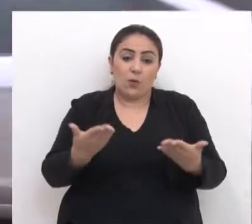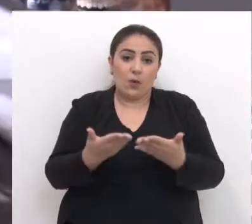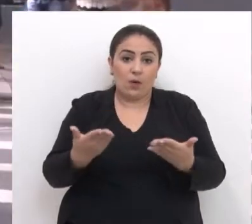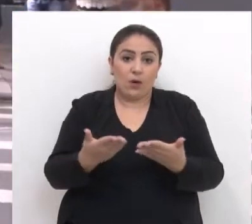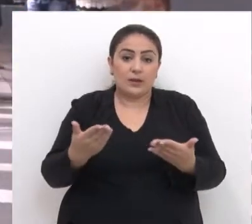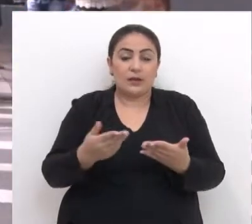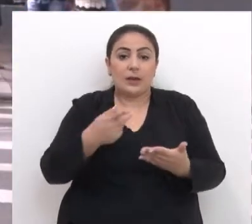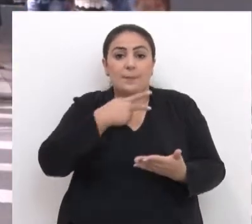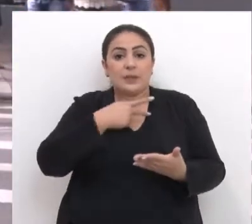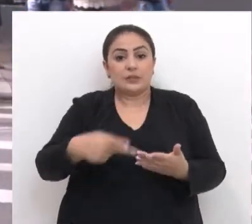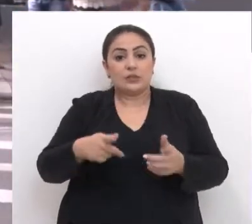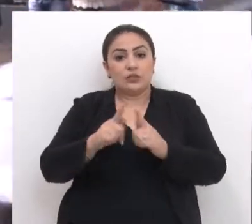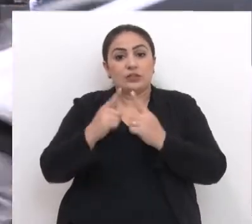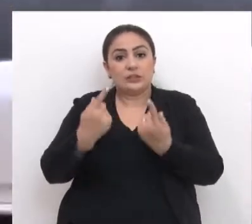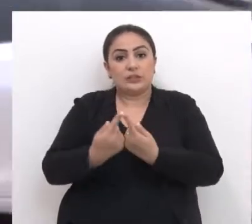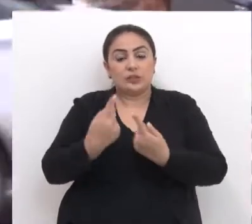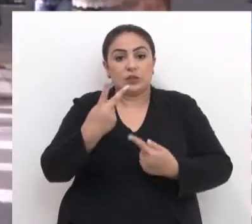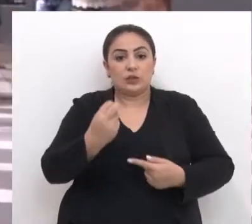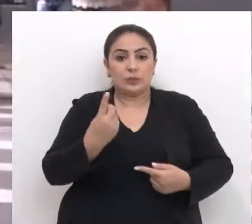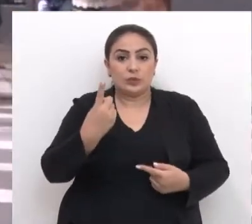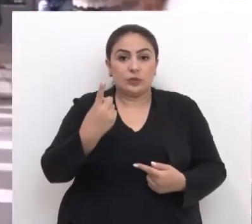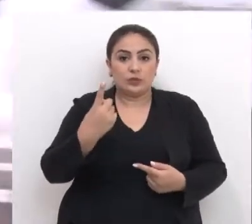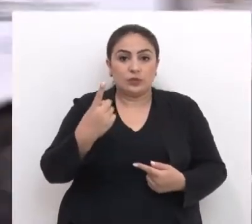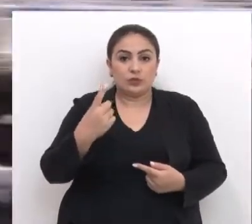eu sou presidente na gestão